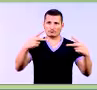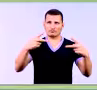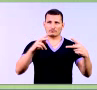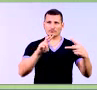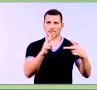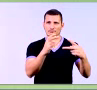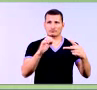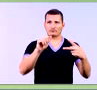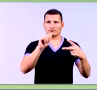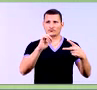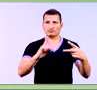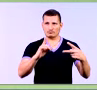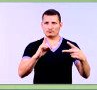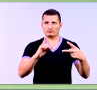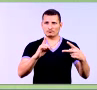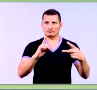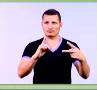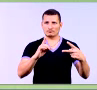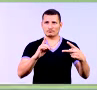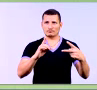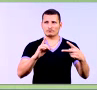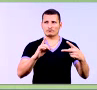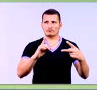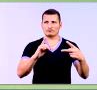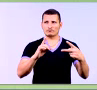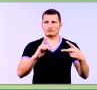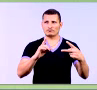fazemos a declaração do